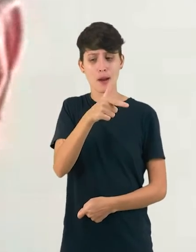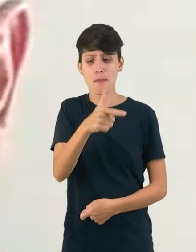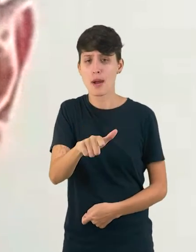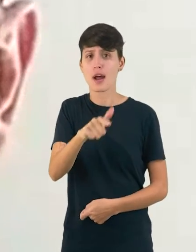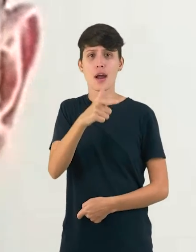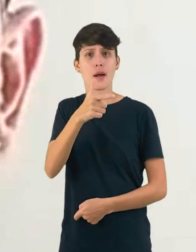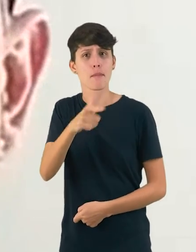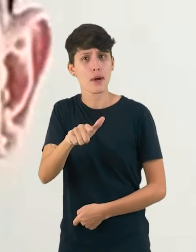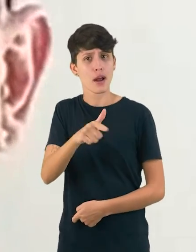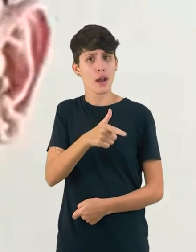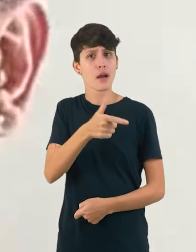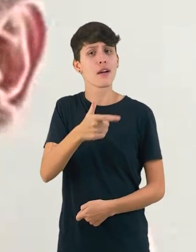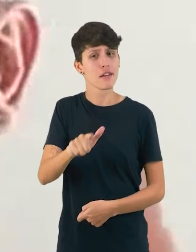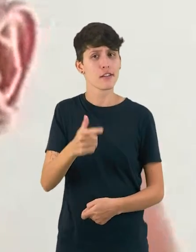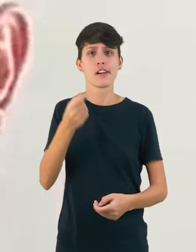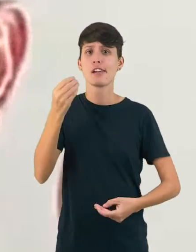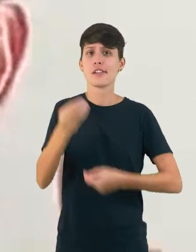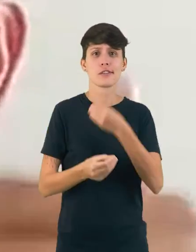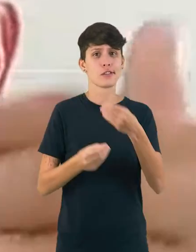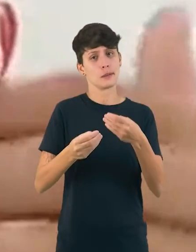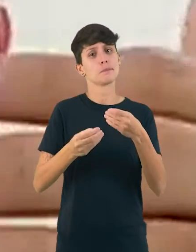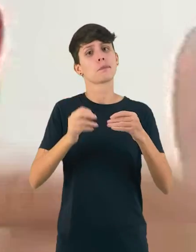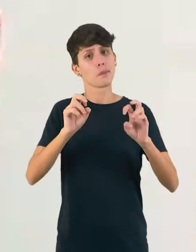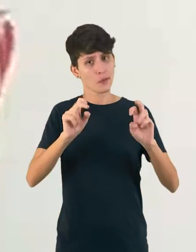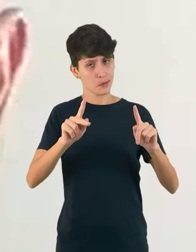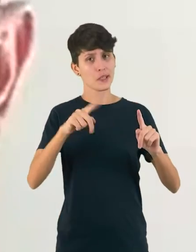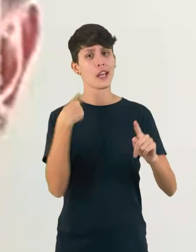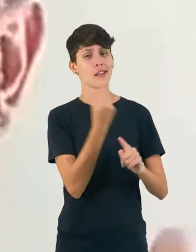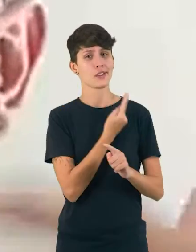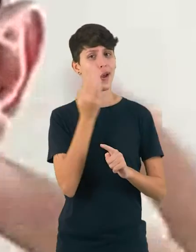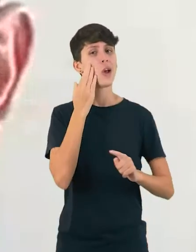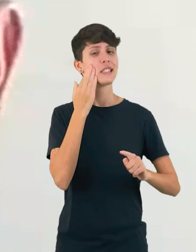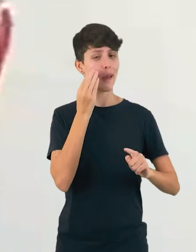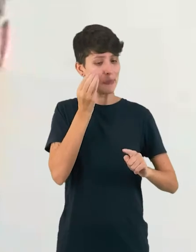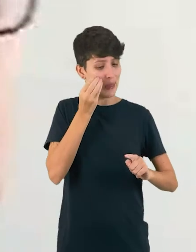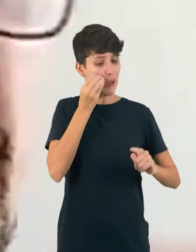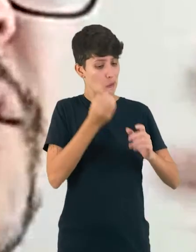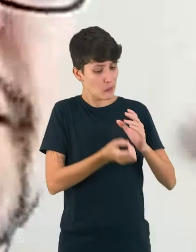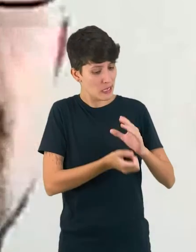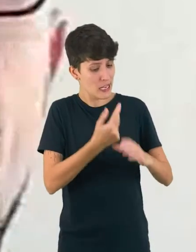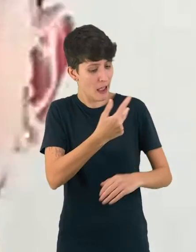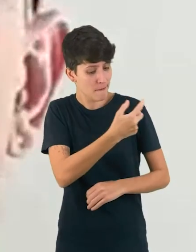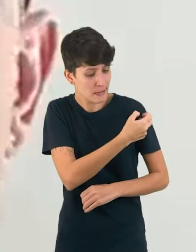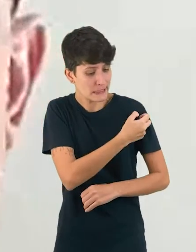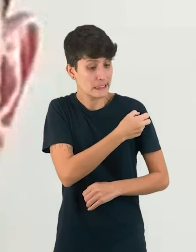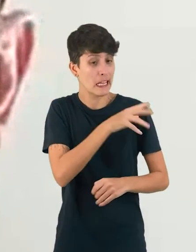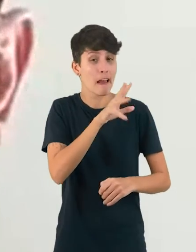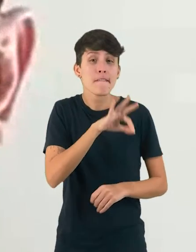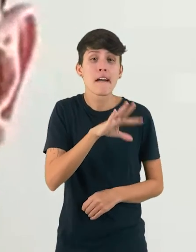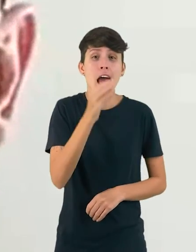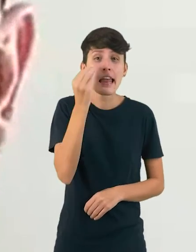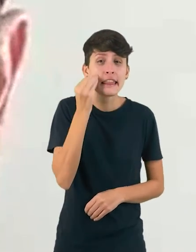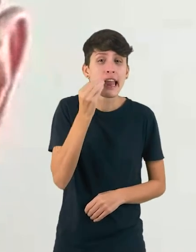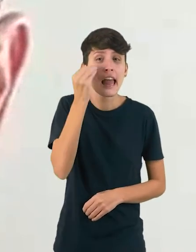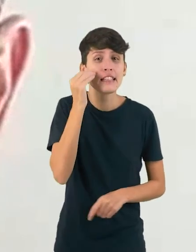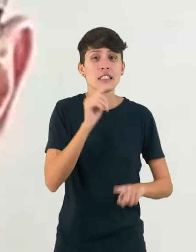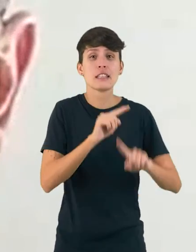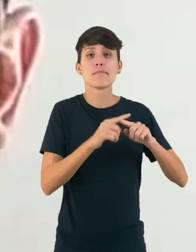que está acontecendo, né? O desenvolvimento de vacina, testes e tudo mais.